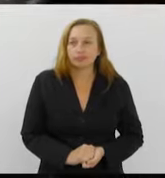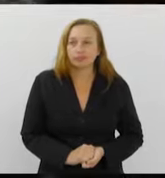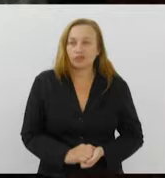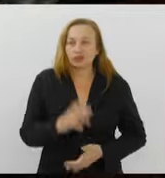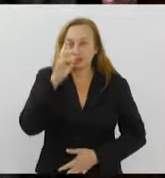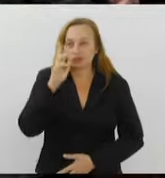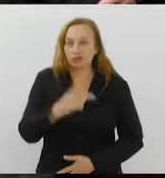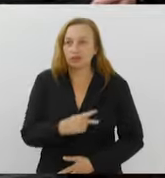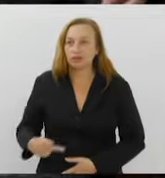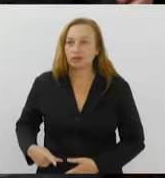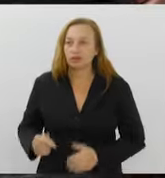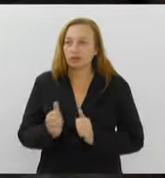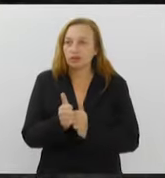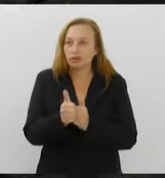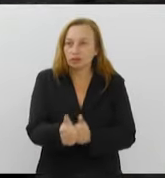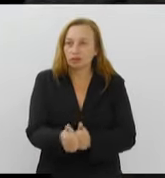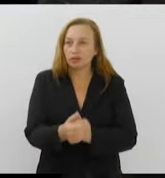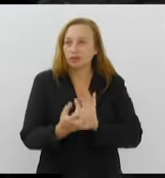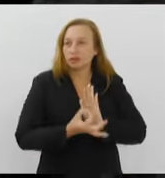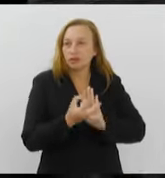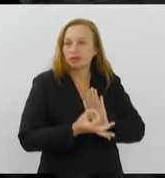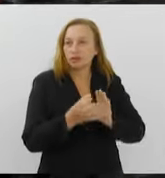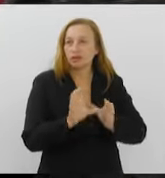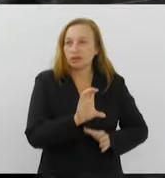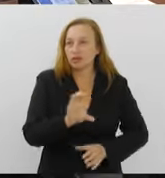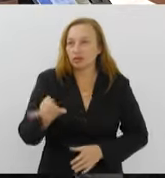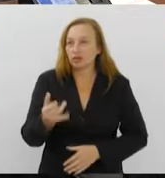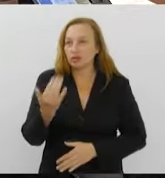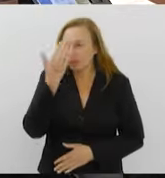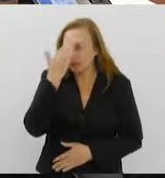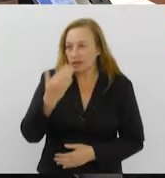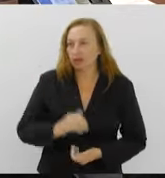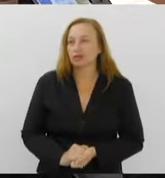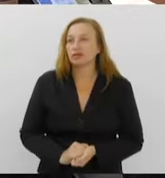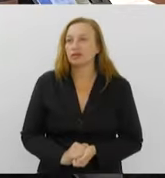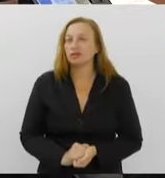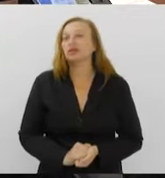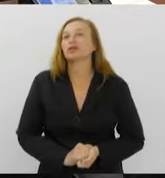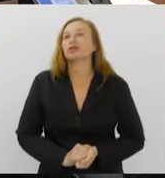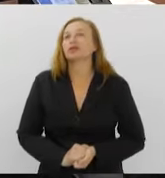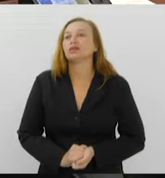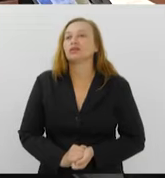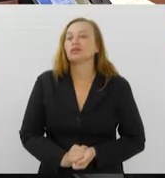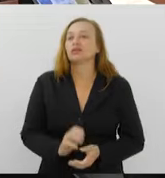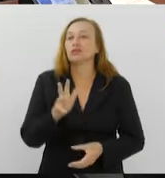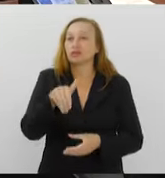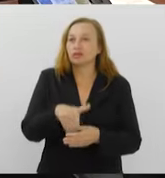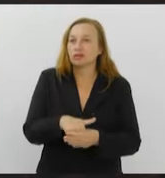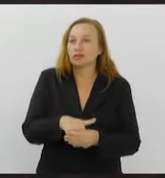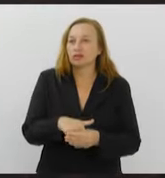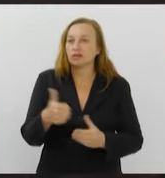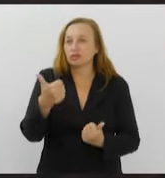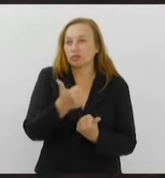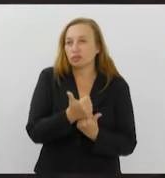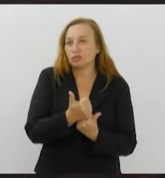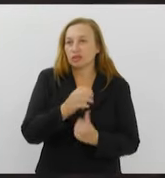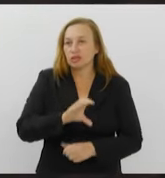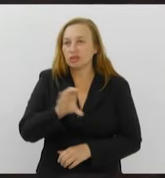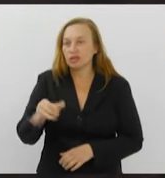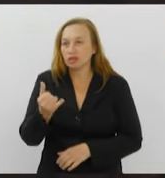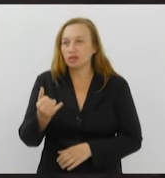Senhor presidente, acompanho o parecer da CCJ. Muito obrigado. Com os pareceres emitidos em votação substitutivo da